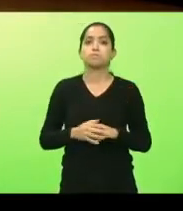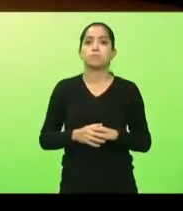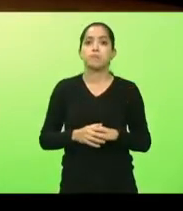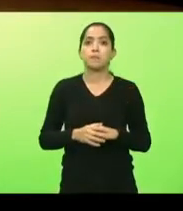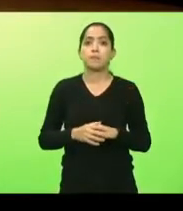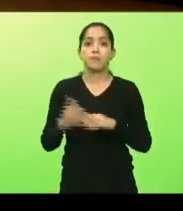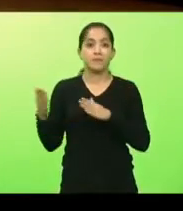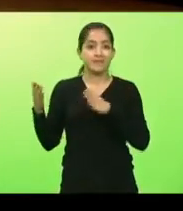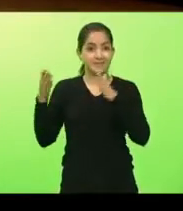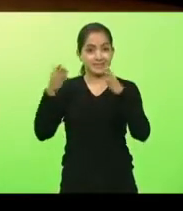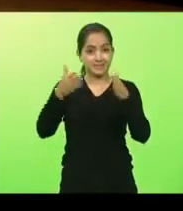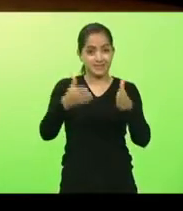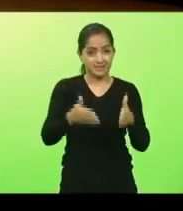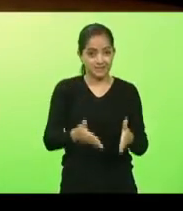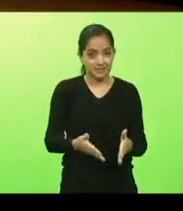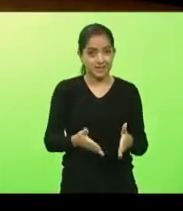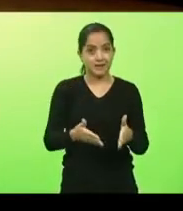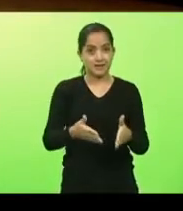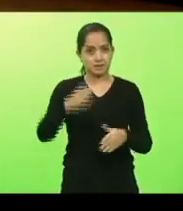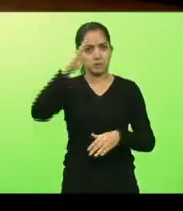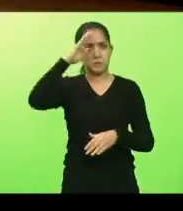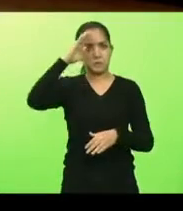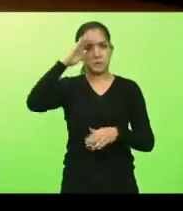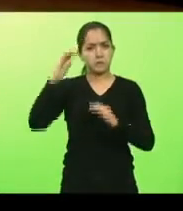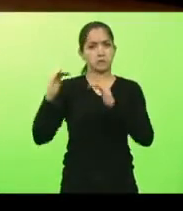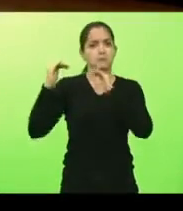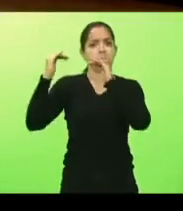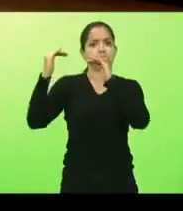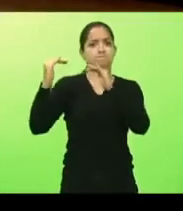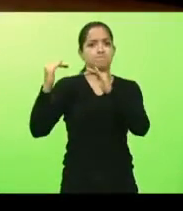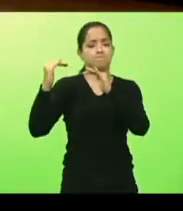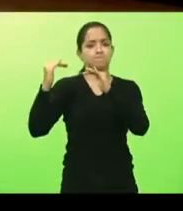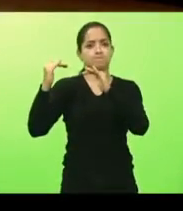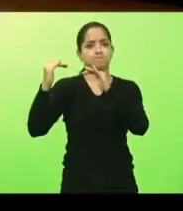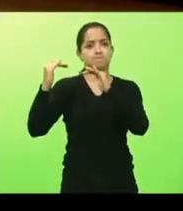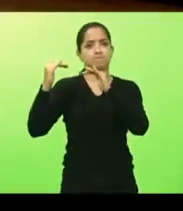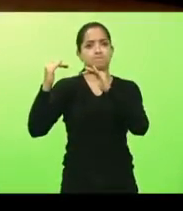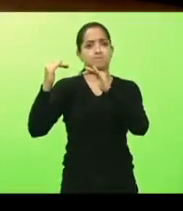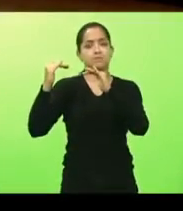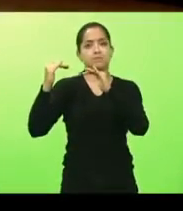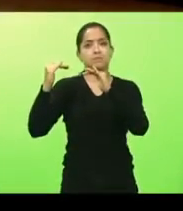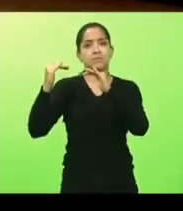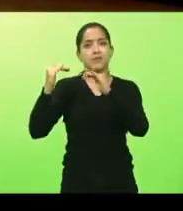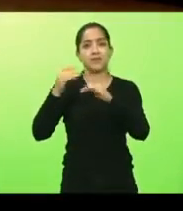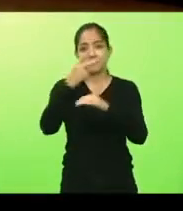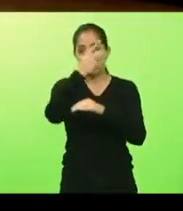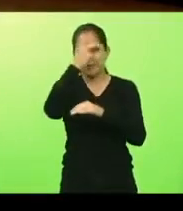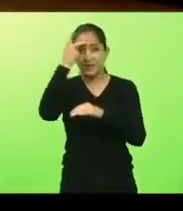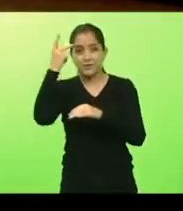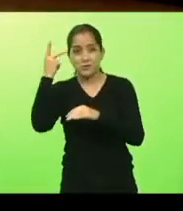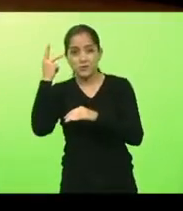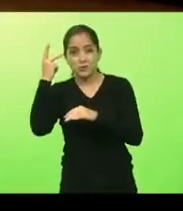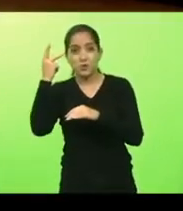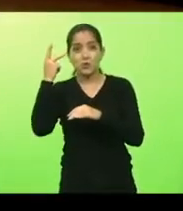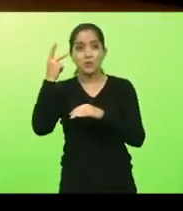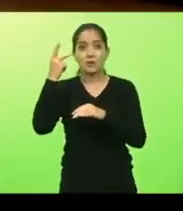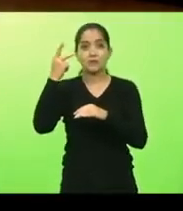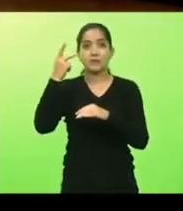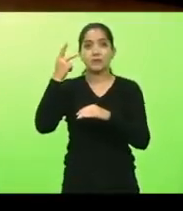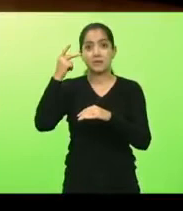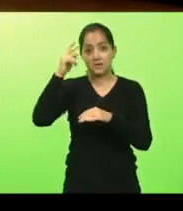desses coronéis ao governo de Santa Catarina, especificamente essas pessoas que estão no comando do